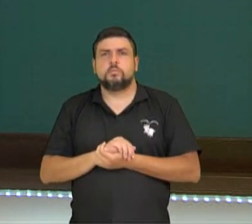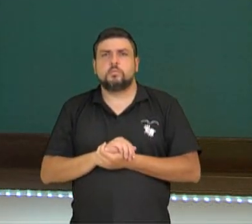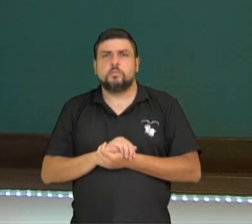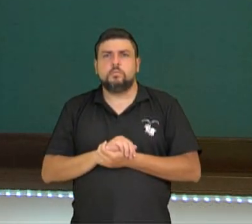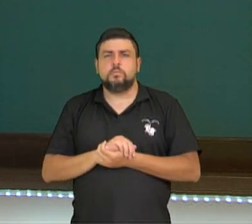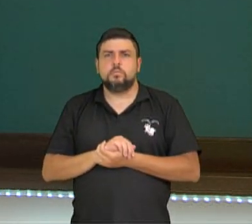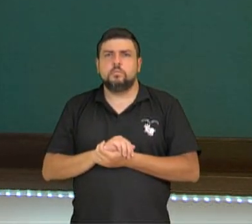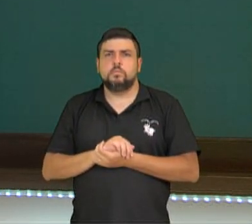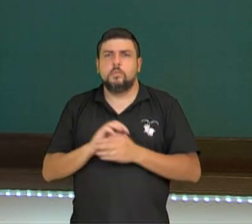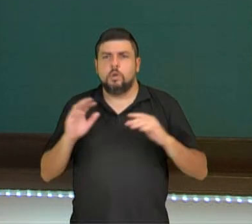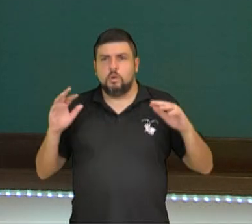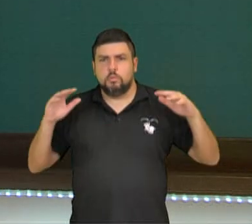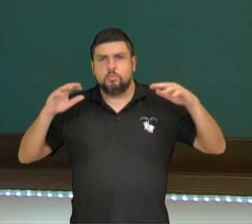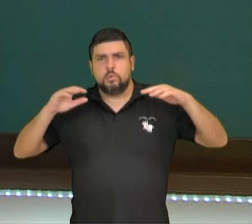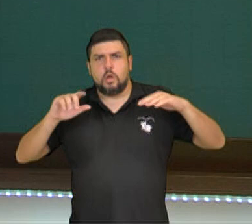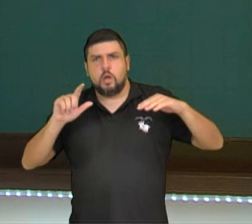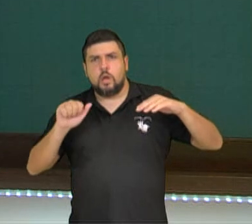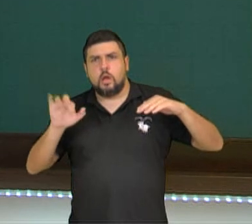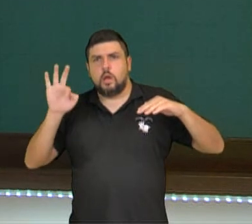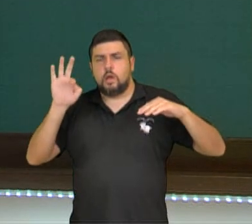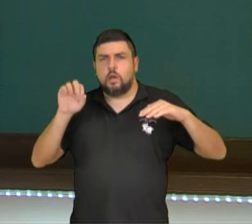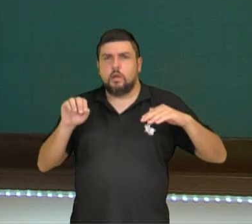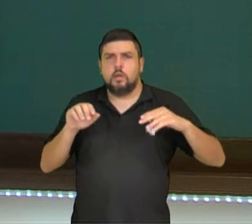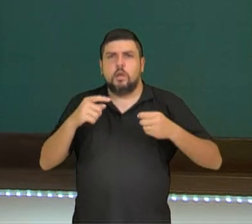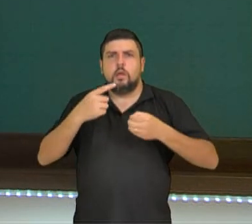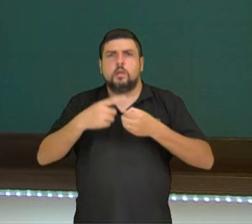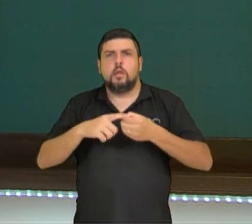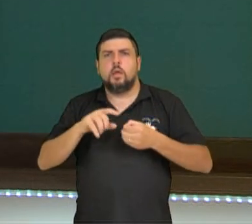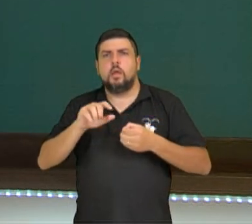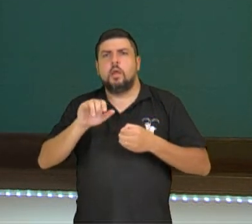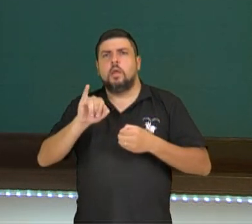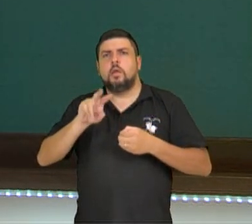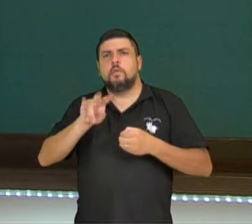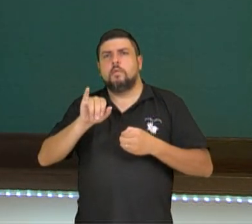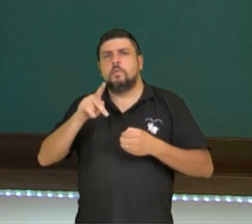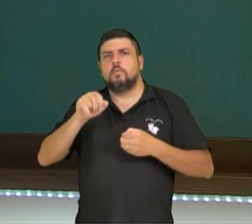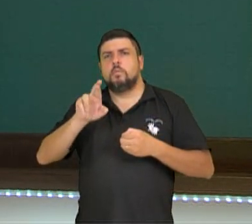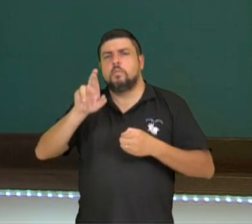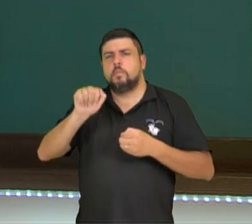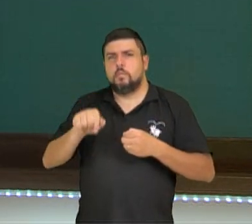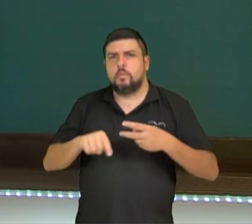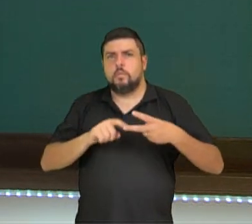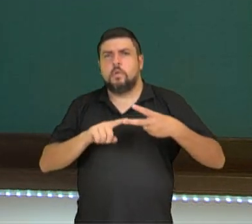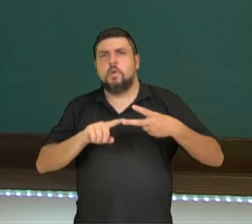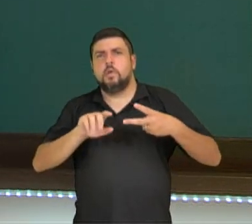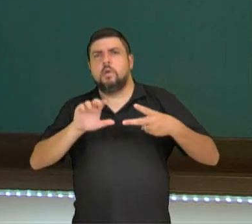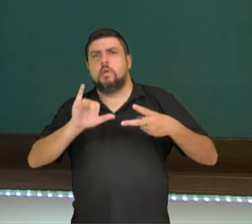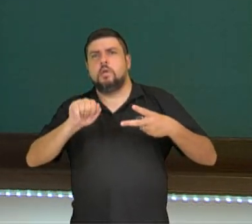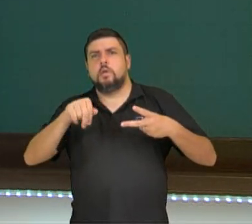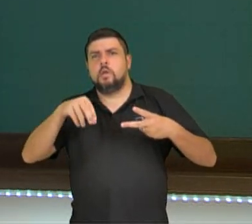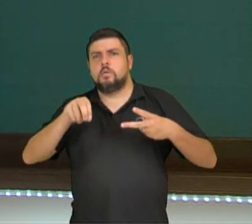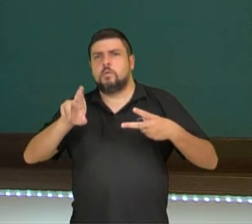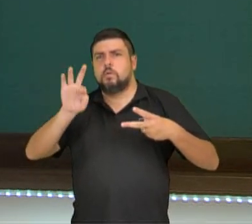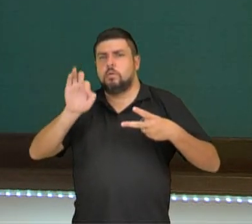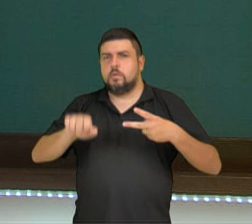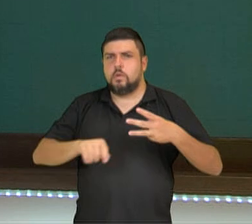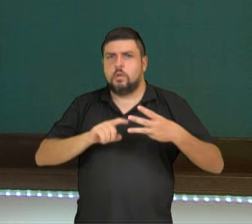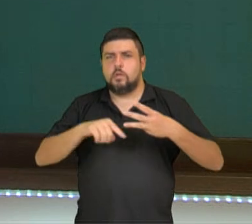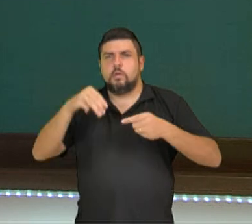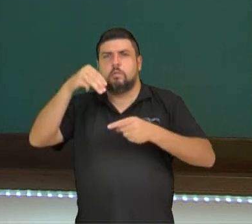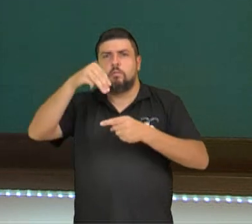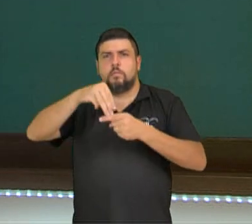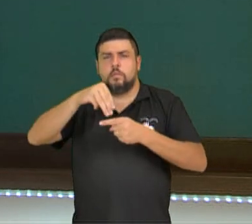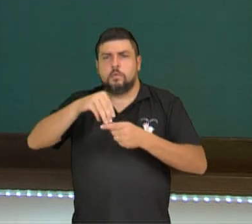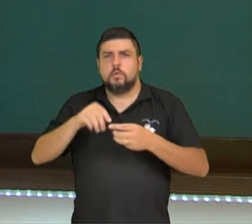Ivaí, passando por cidades como Ivaiporã, Cianorte, Maringá, são cidades ali, Cruzeiro do